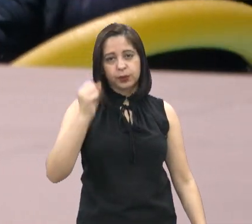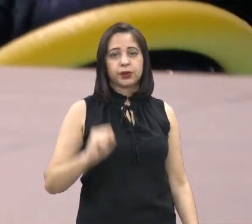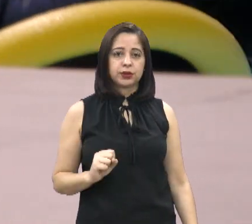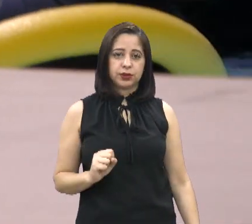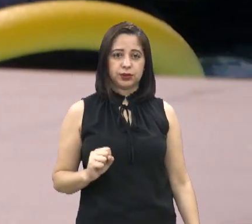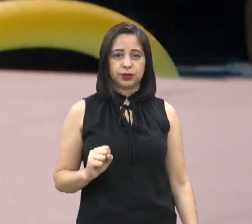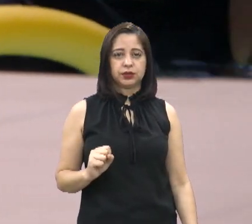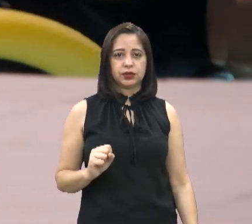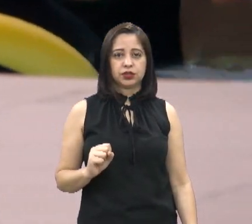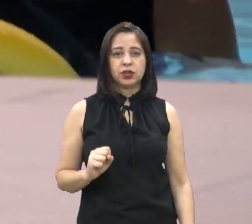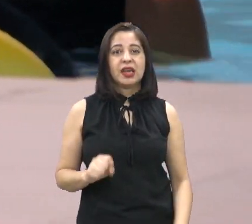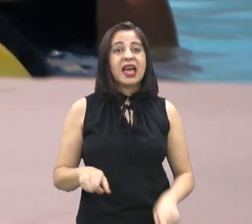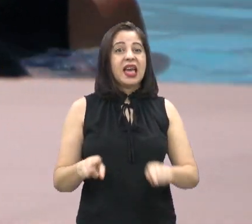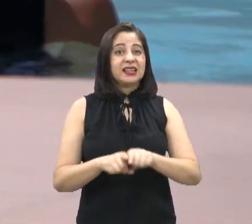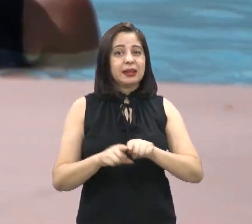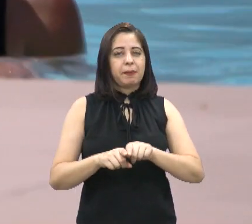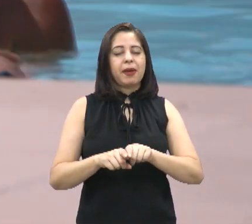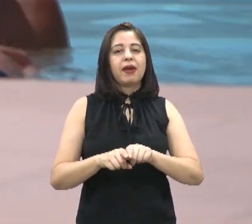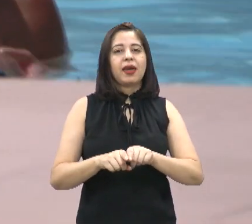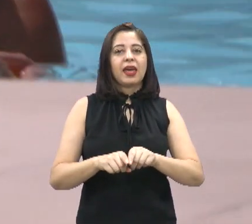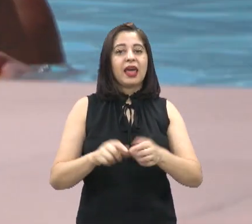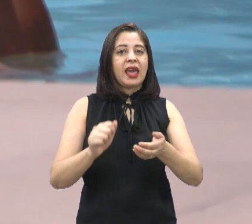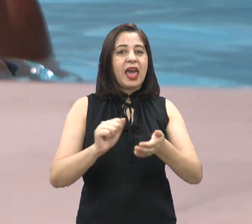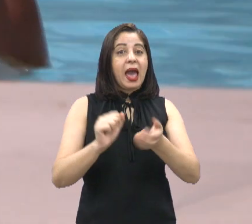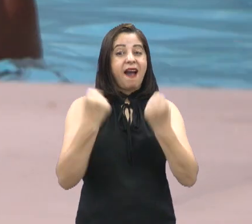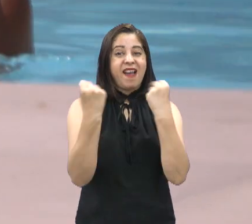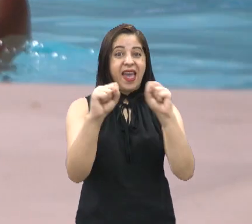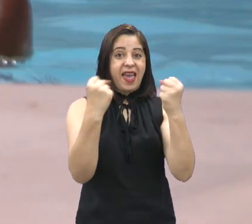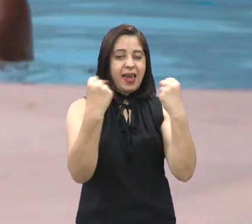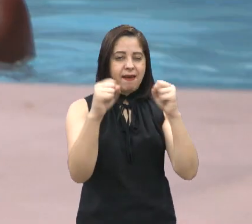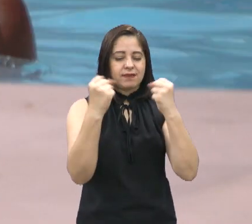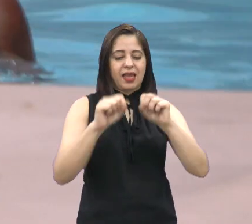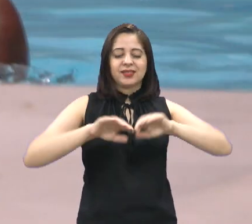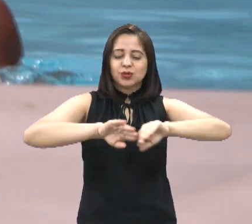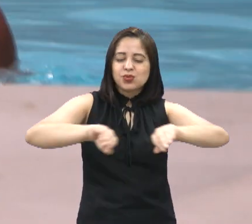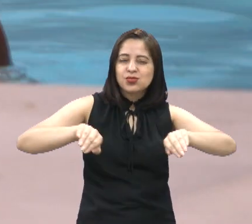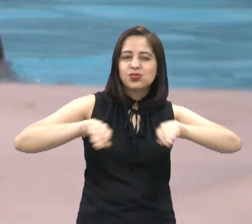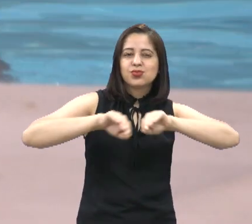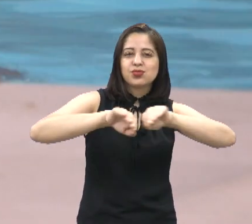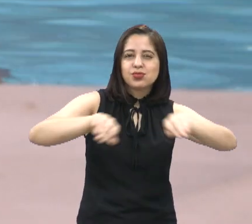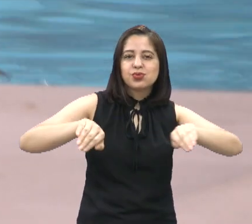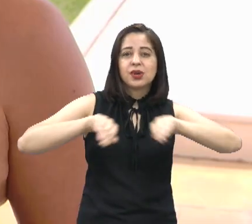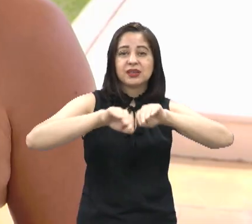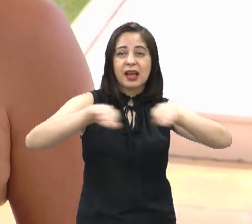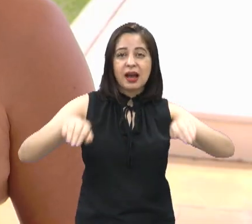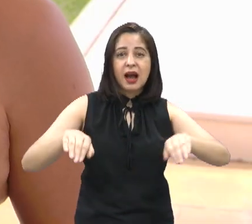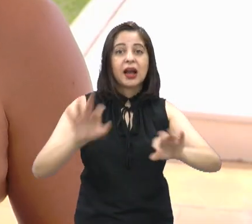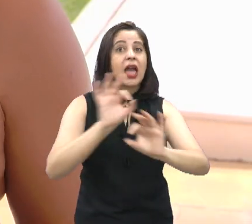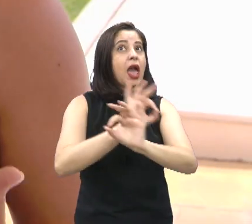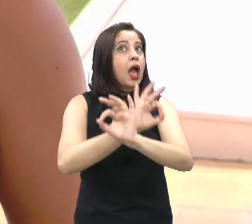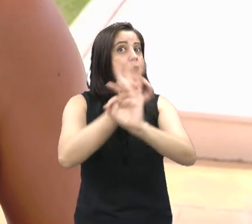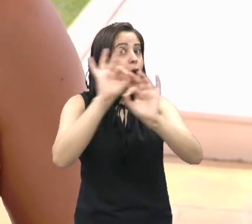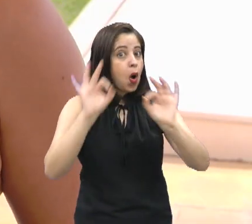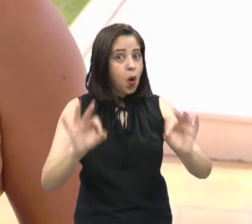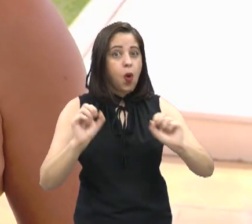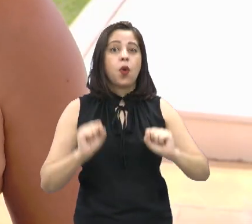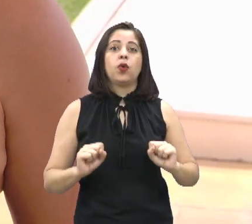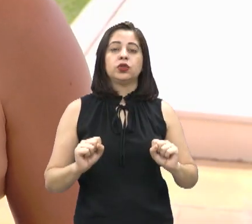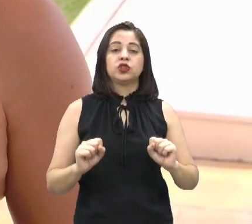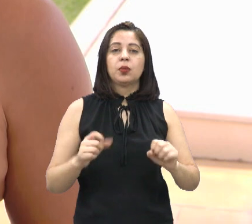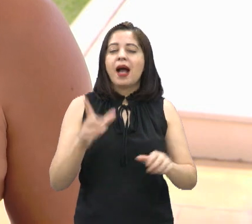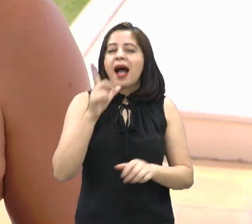fazer. Atividades na água são sempre muito indicadas, né, pelo fato que eu comentei de reduzir o impacto. A água é mais